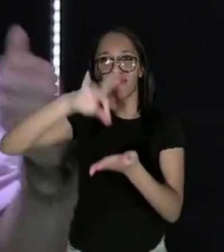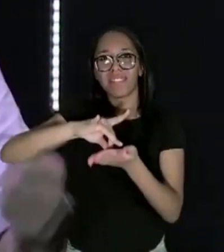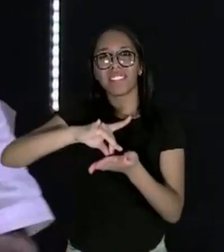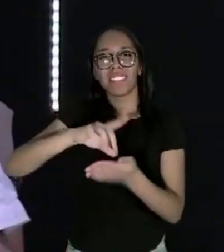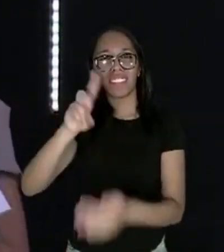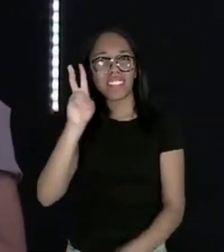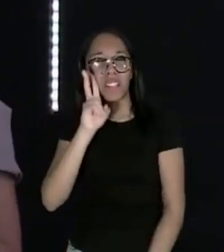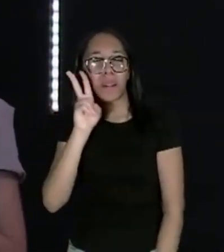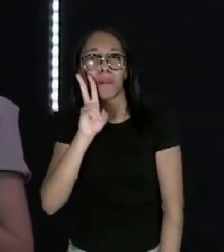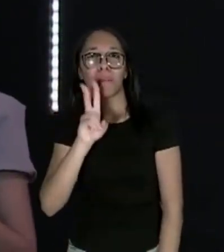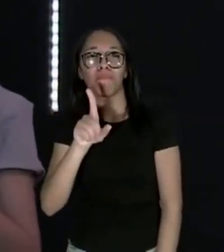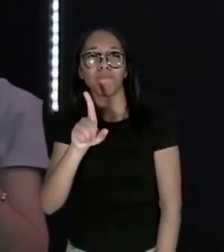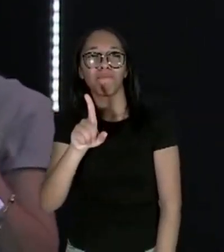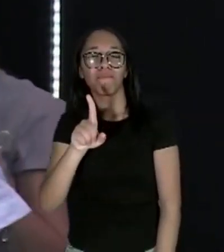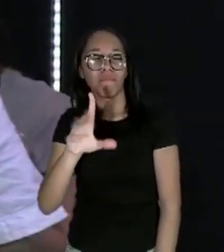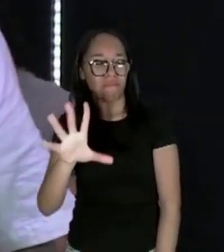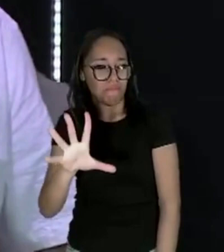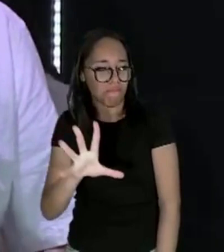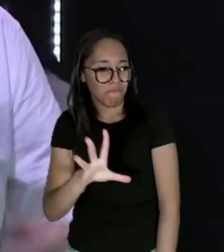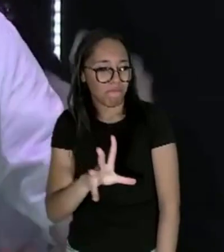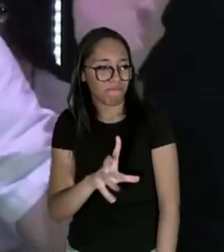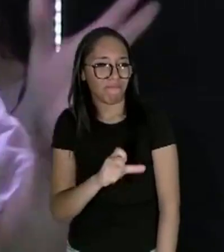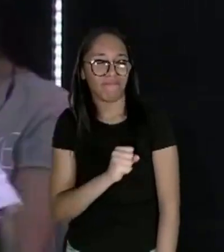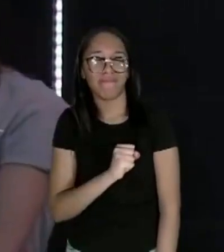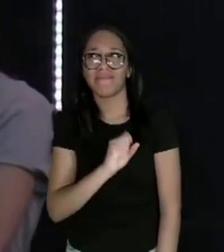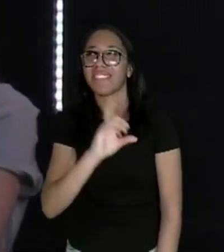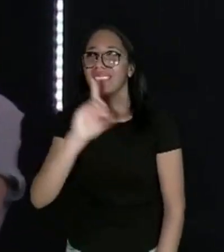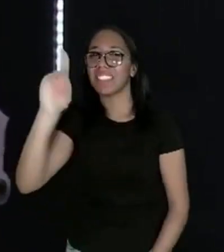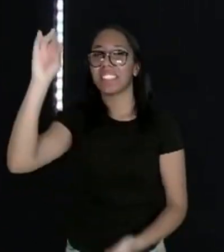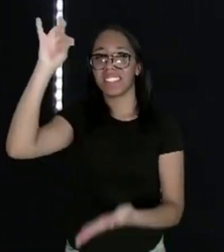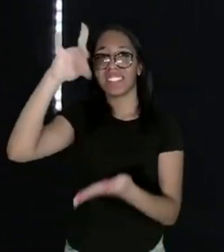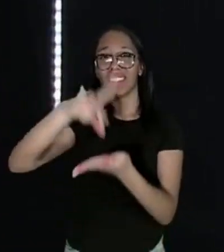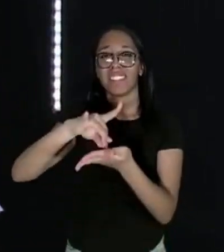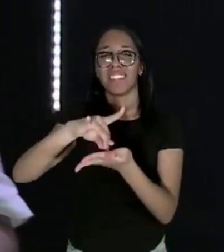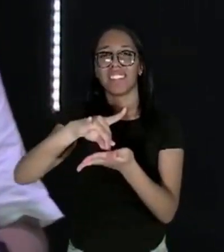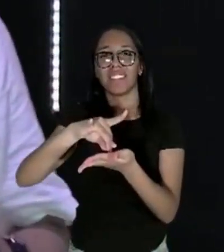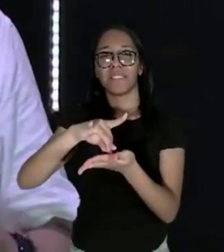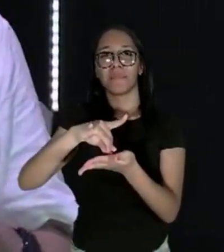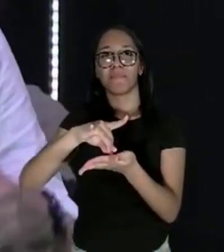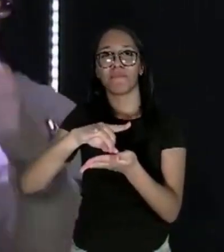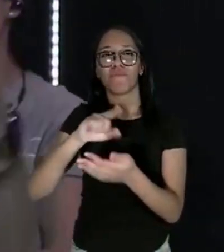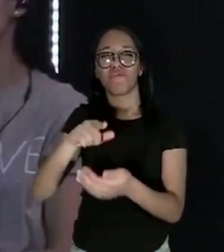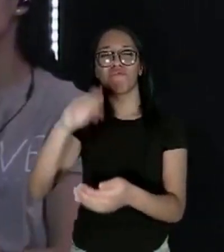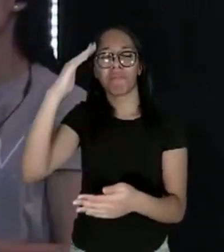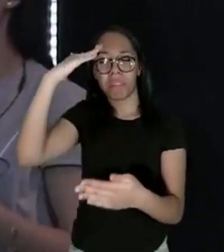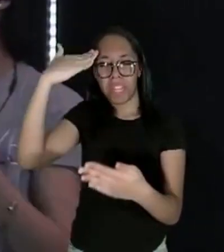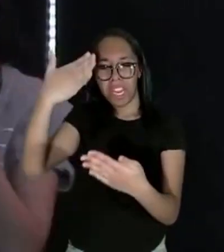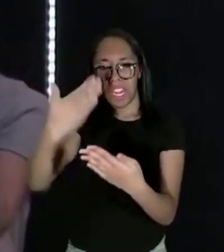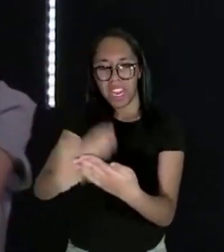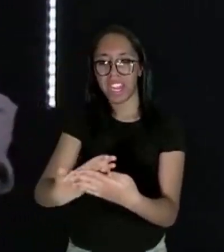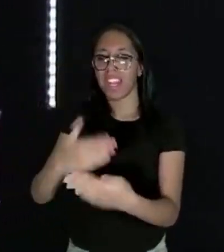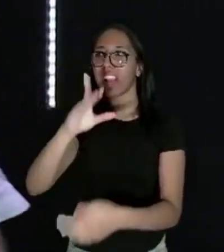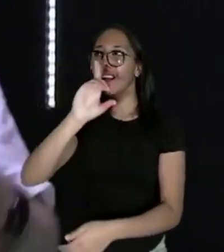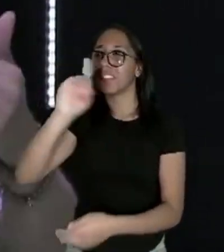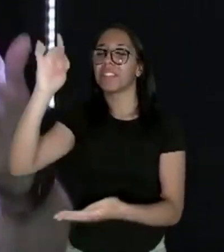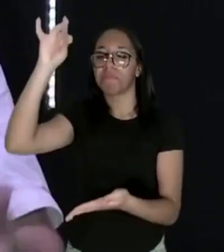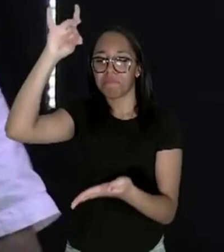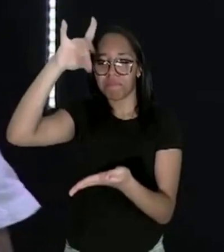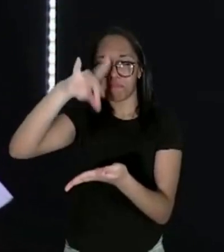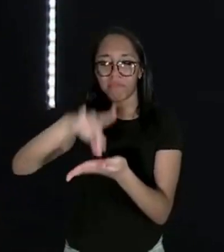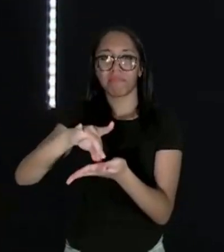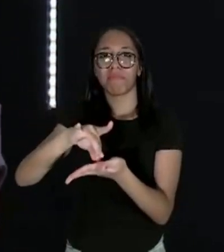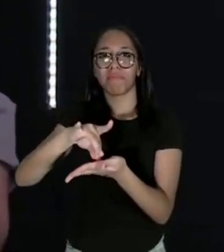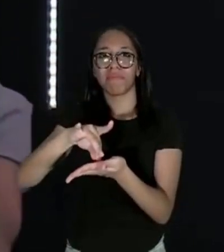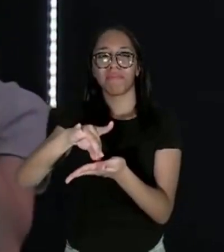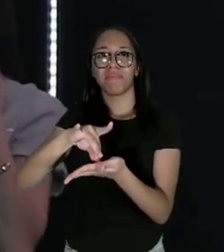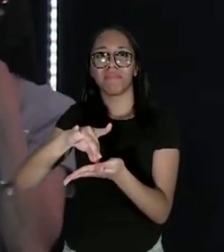não tinha dinheiro da condução, você ia assim mesmo, se acabava o bilhete único, você não estava nem aí, chegava molhado, suado,